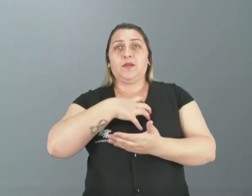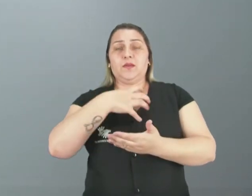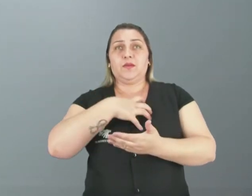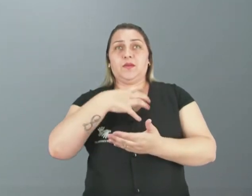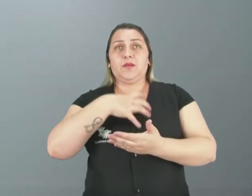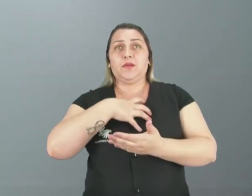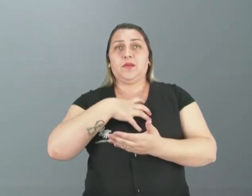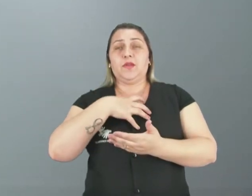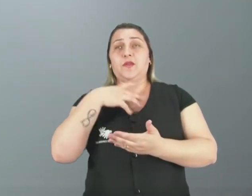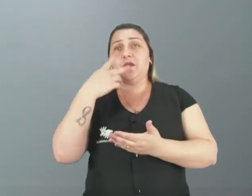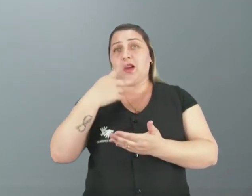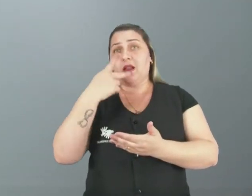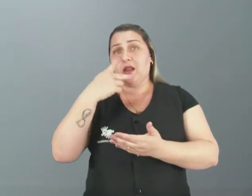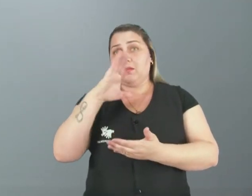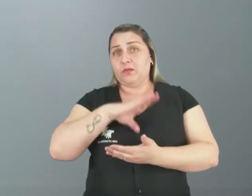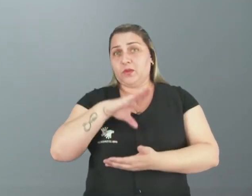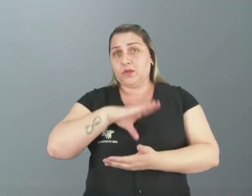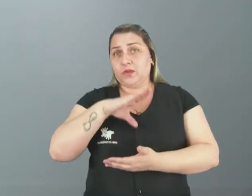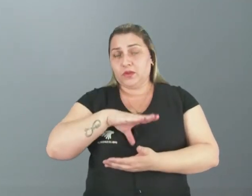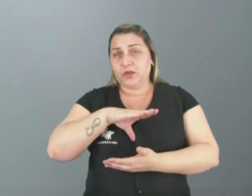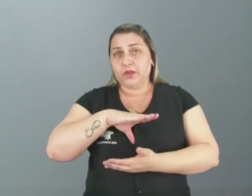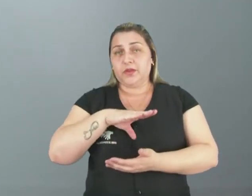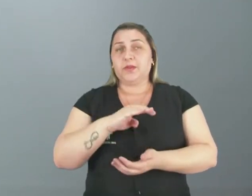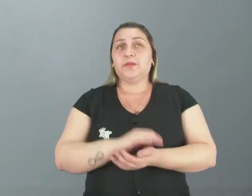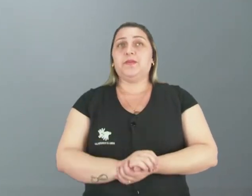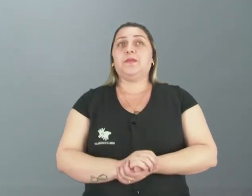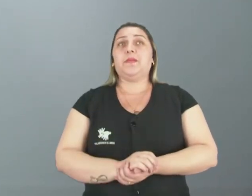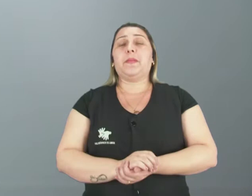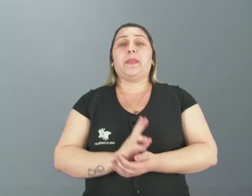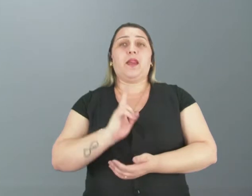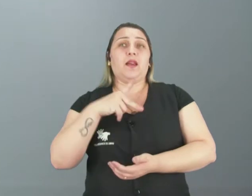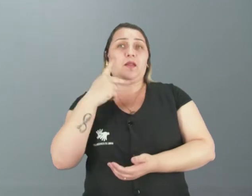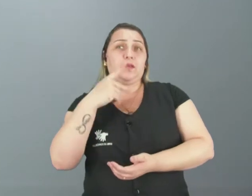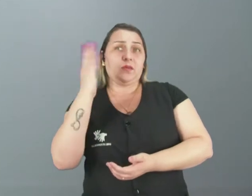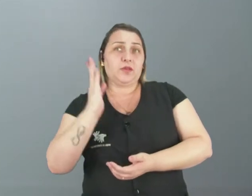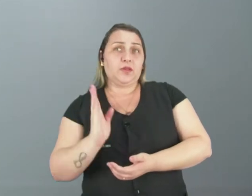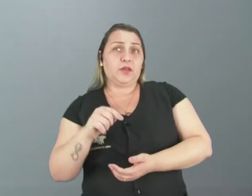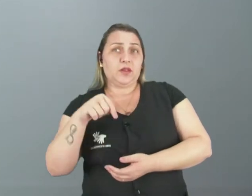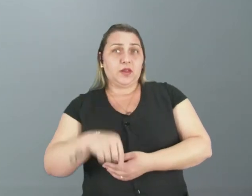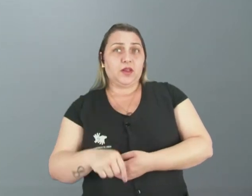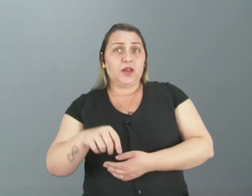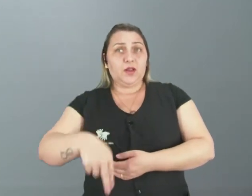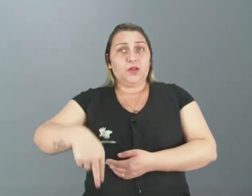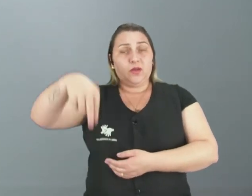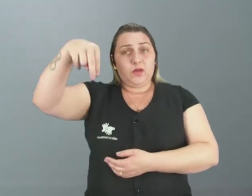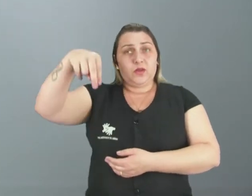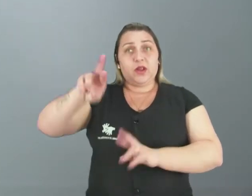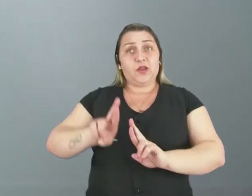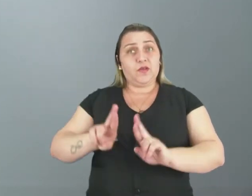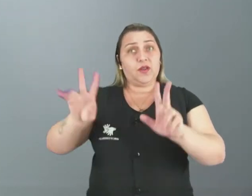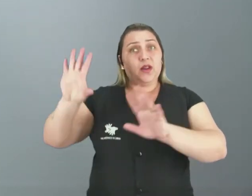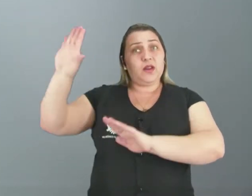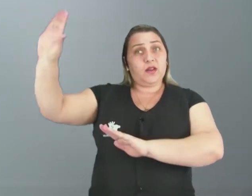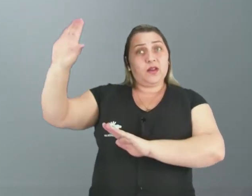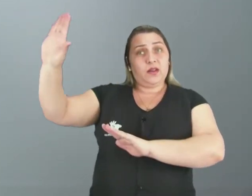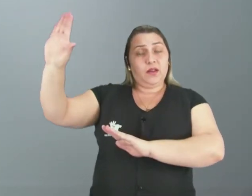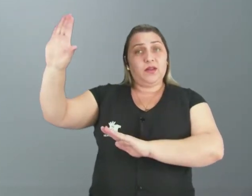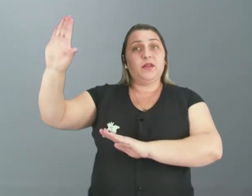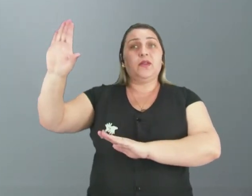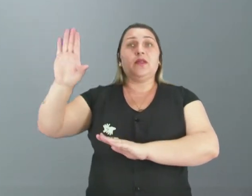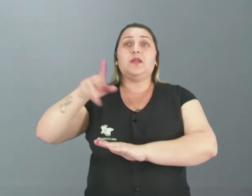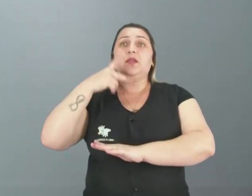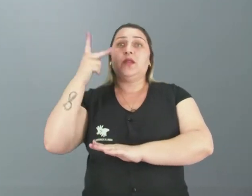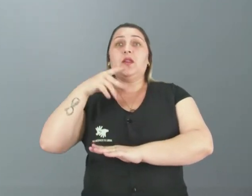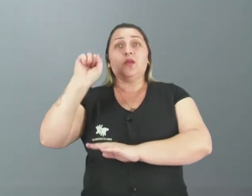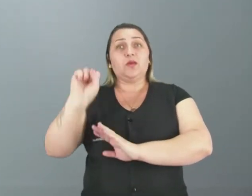aí de pronunciar o português, de falar o português, né? A forma que falamos português aqui na região norte é completamente diferente da forma que se fala